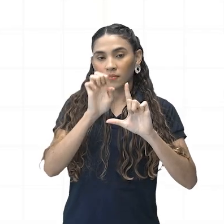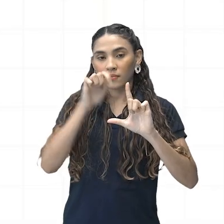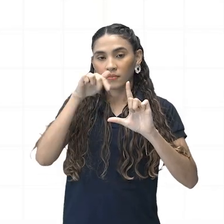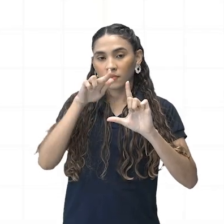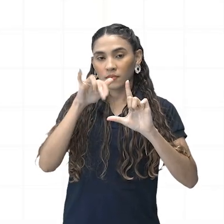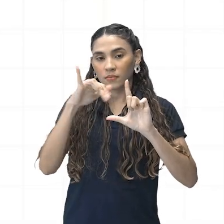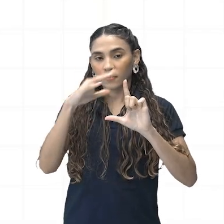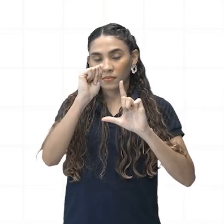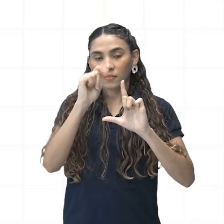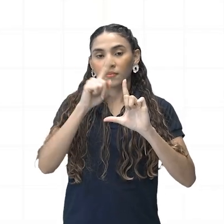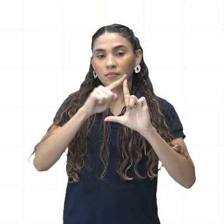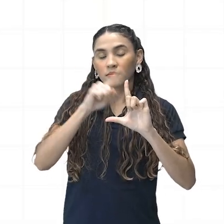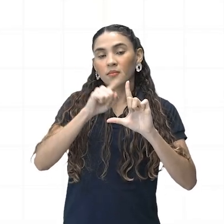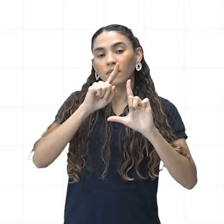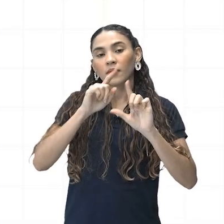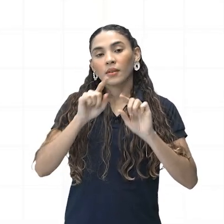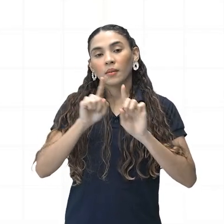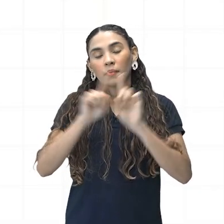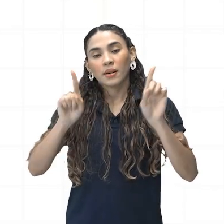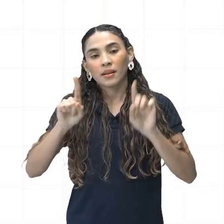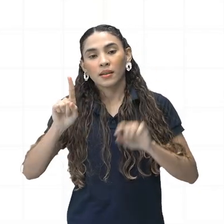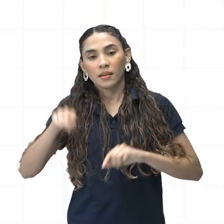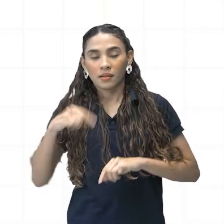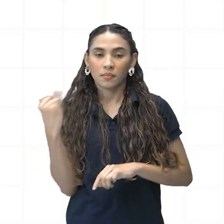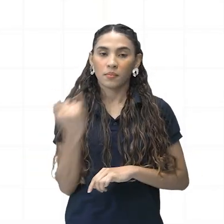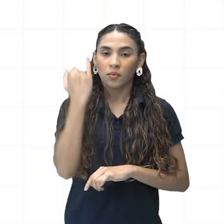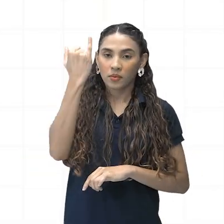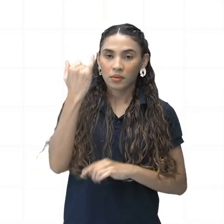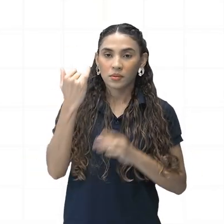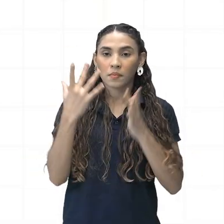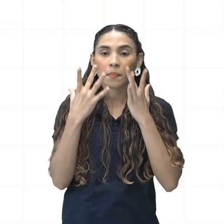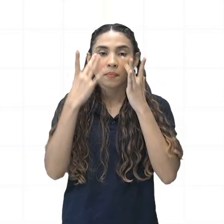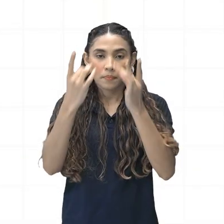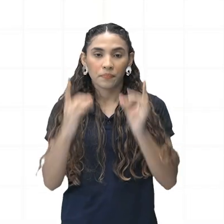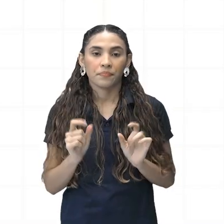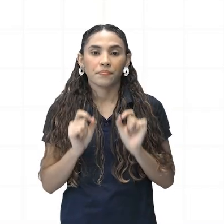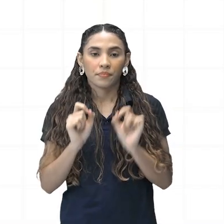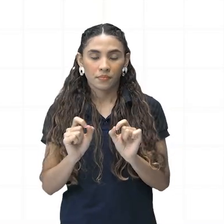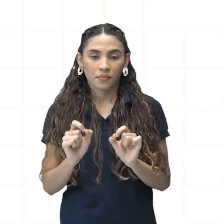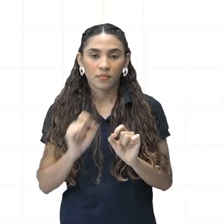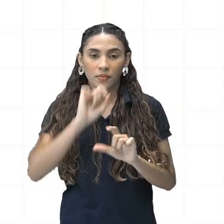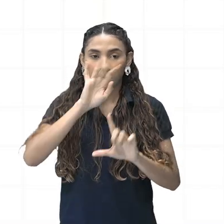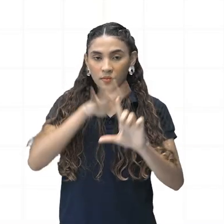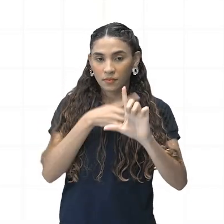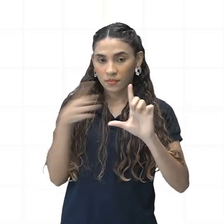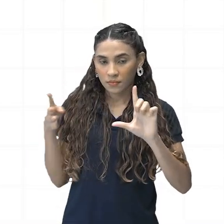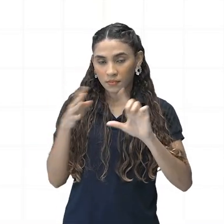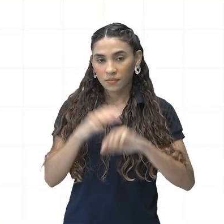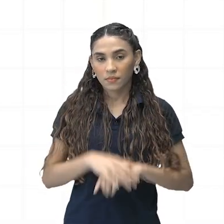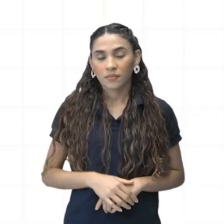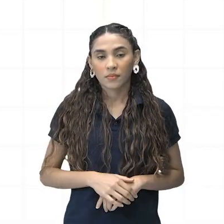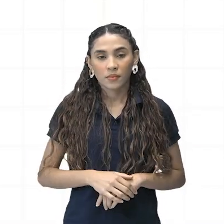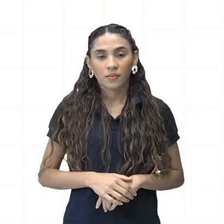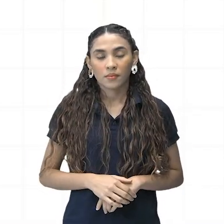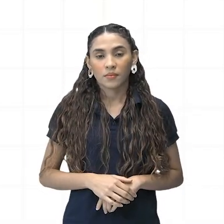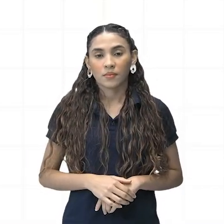frequências. É importante eu notar o seguinte lá na tabela. Vamos pegar a tabela